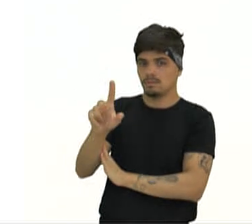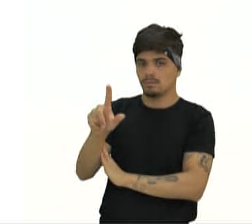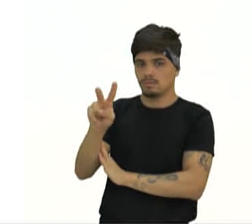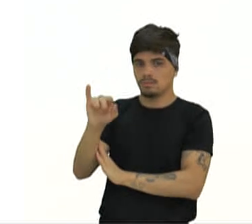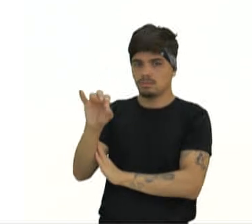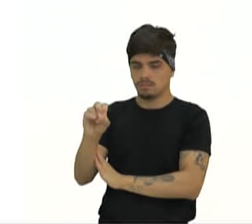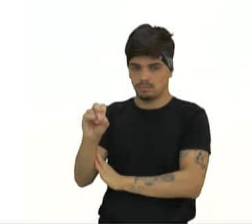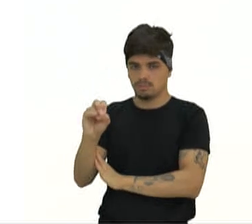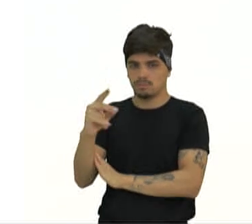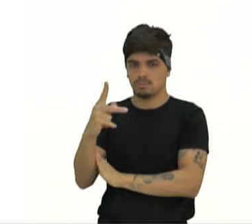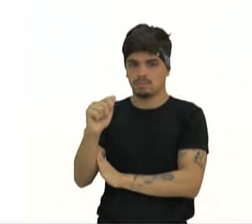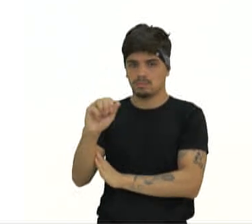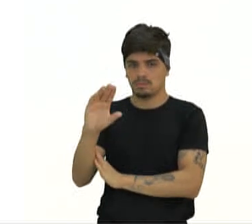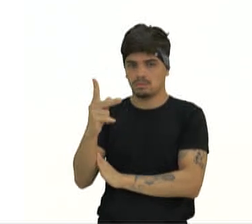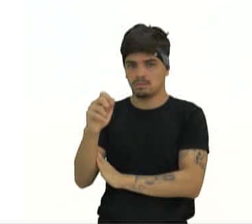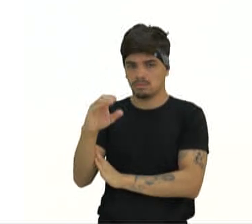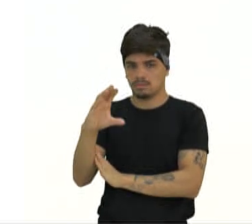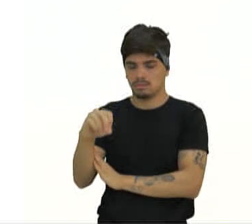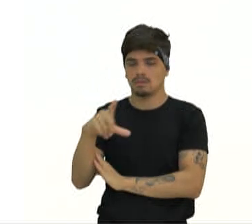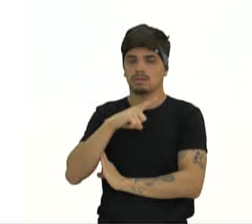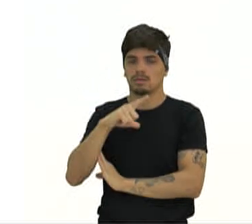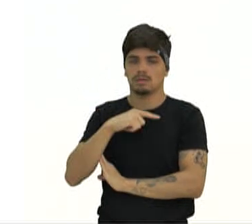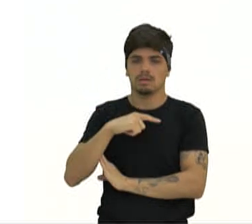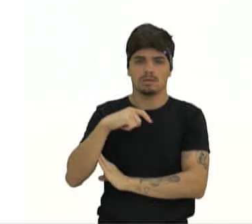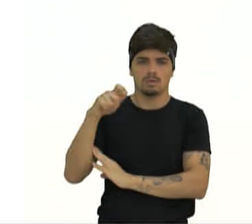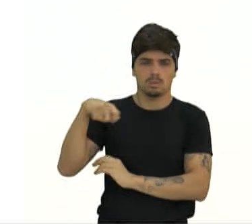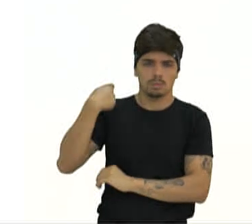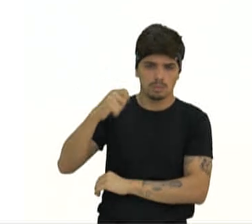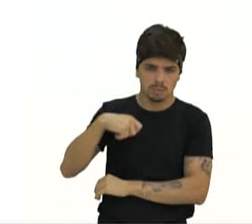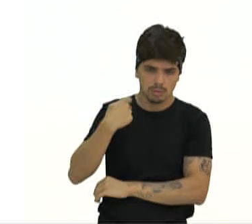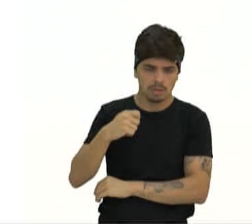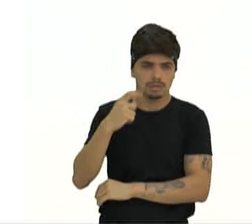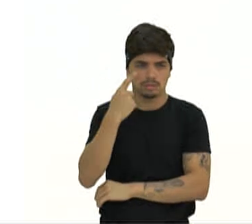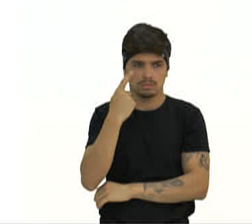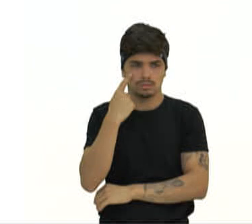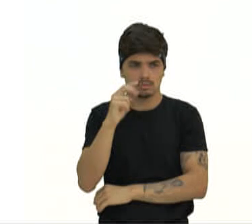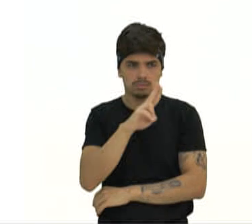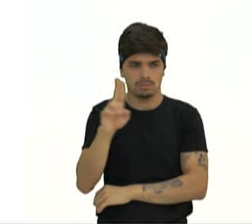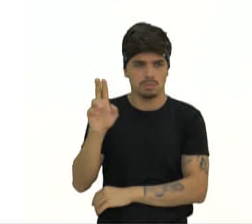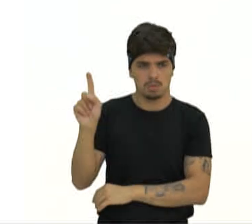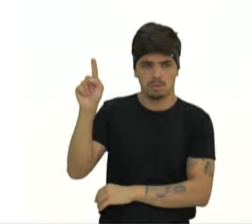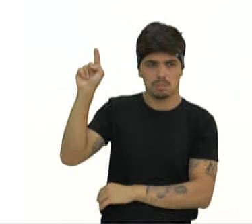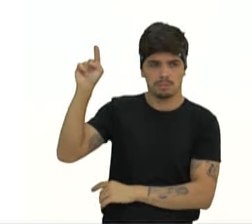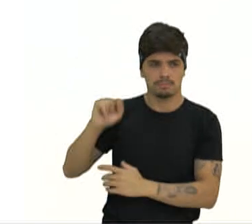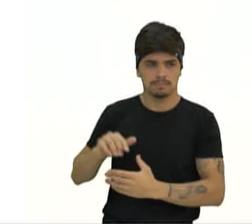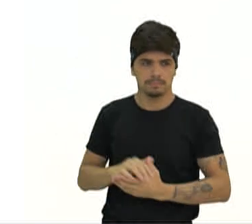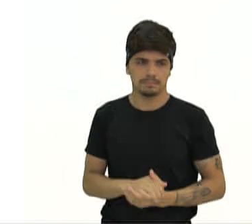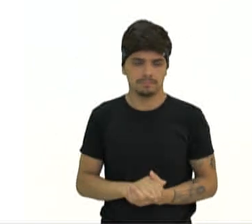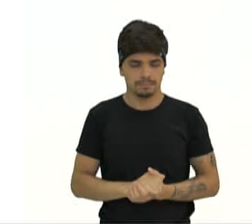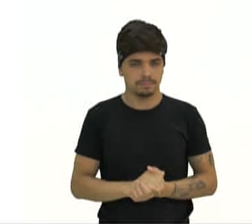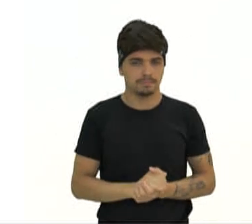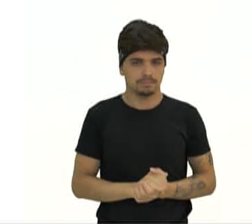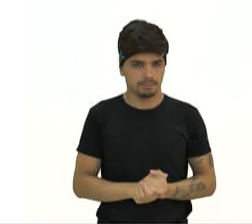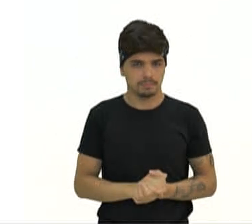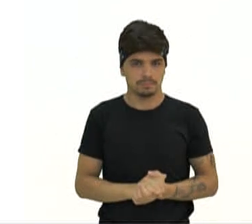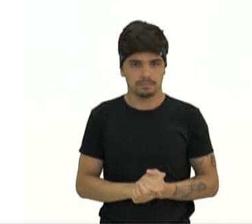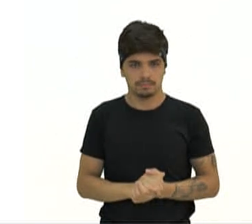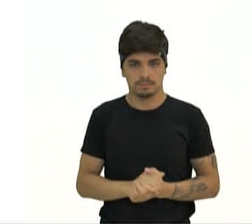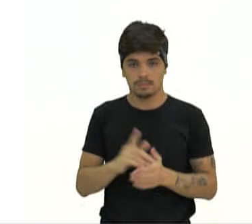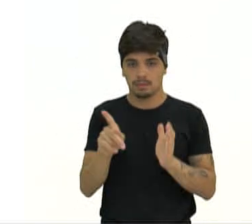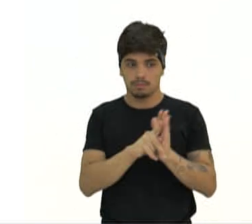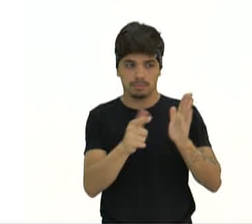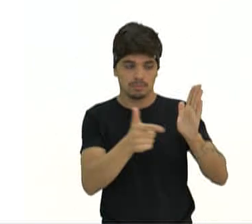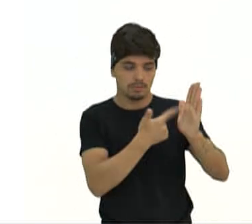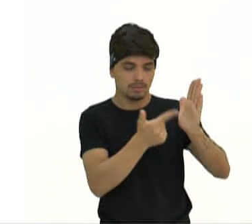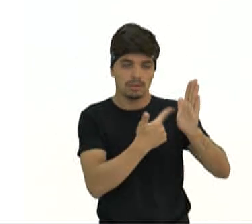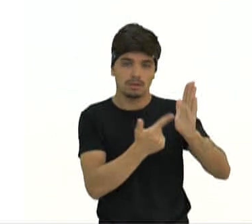aqui ele retratou um artista chamado Stephen wiltshire é isso veio do